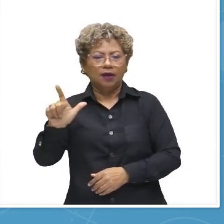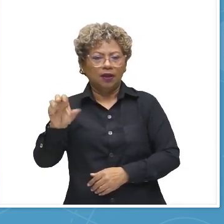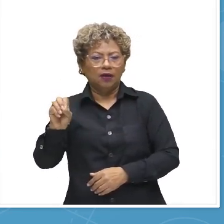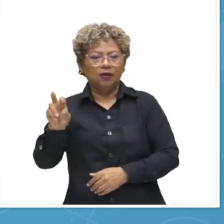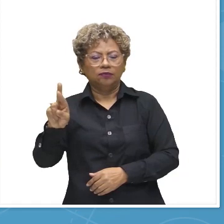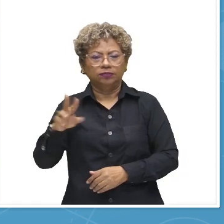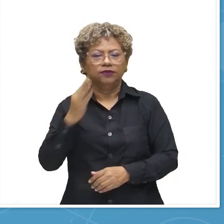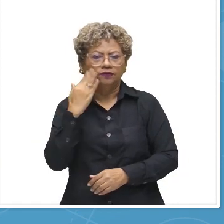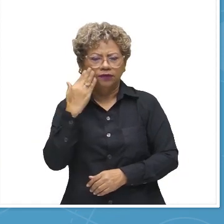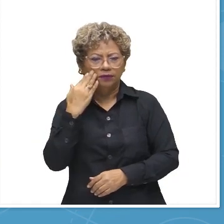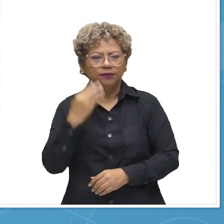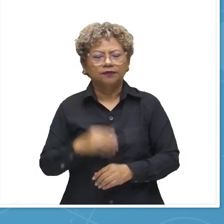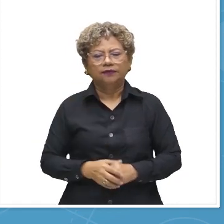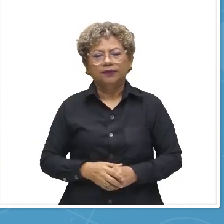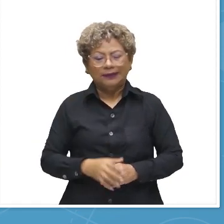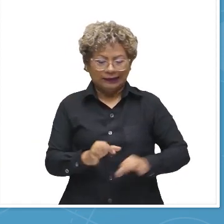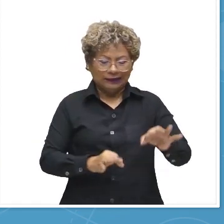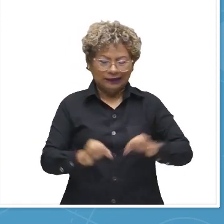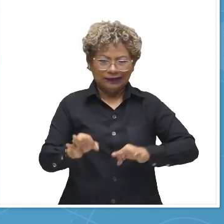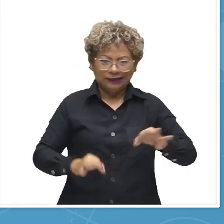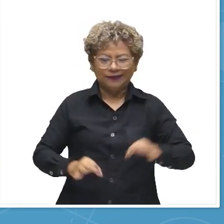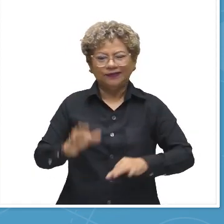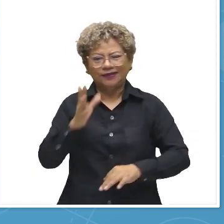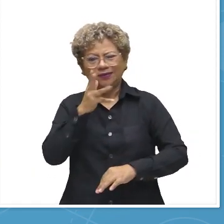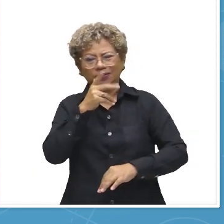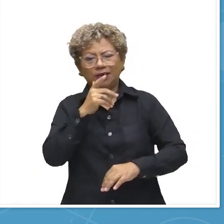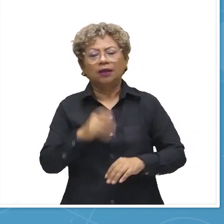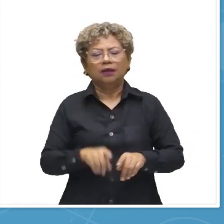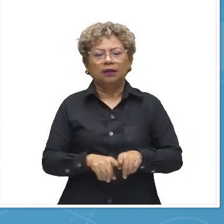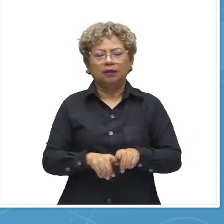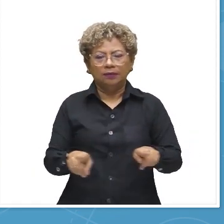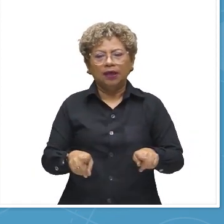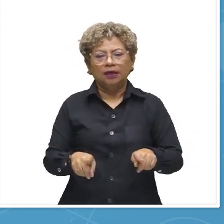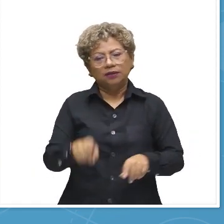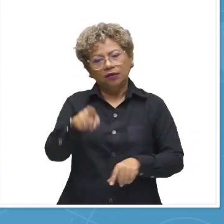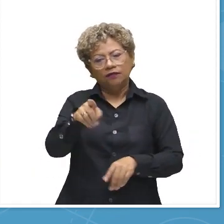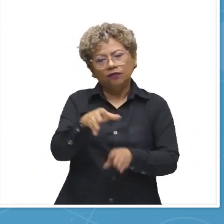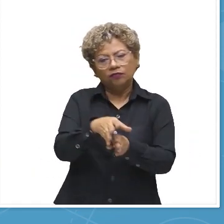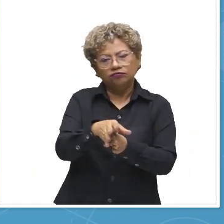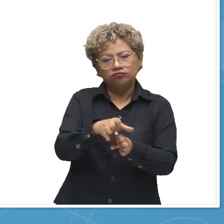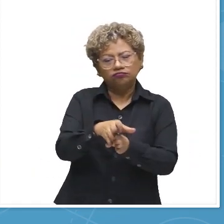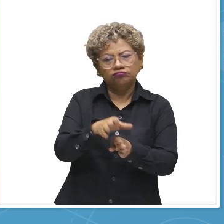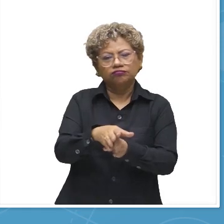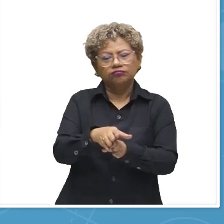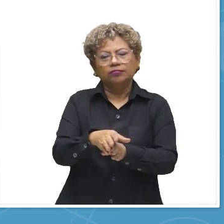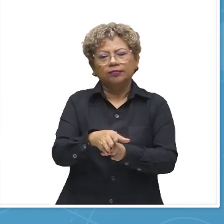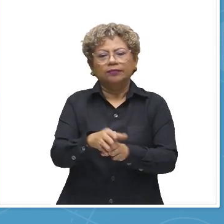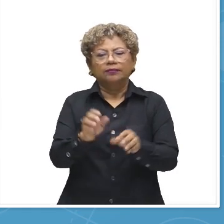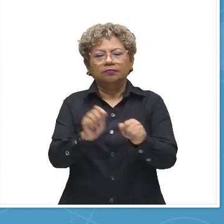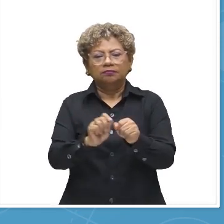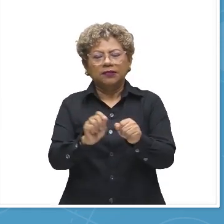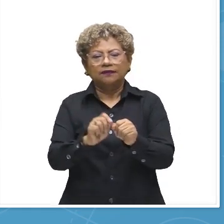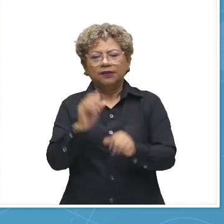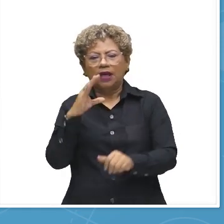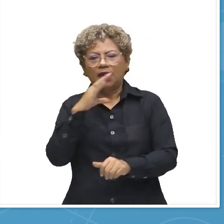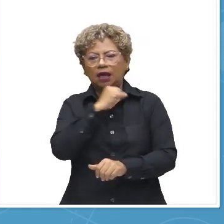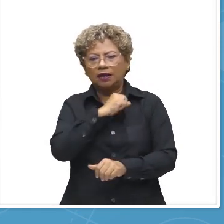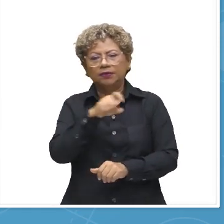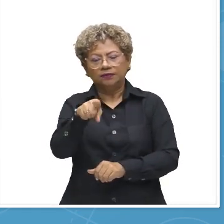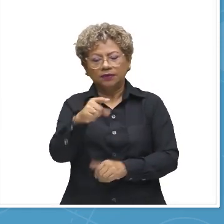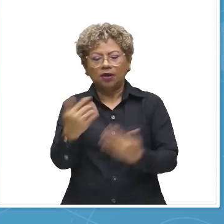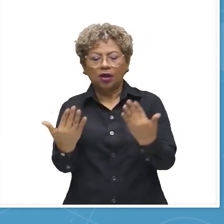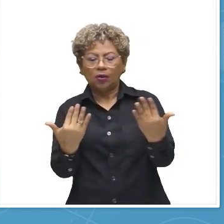pouquinho de trabalho e vai demorar um pouco mais, tá? Então, para isso, eu vou ensinar para você agora um método bem simples, bem tranquilo, para você